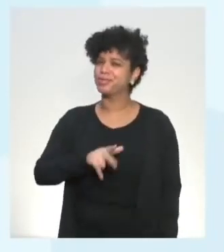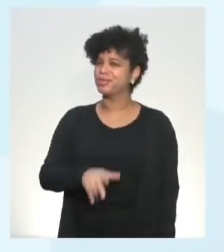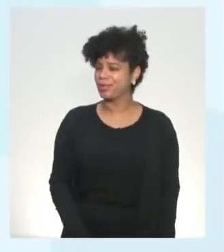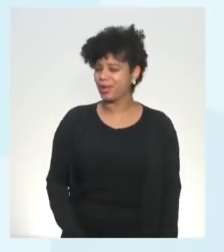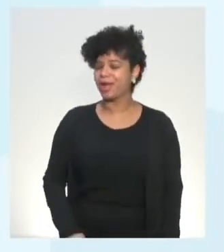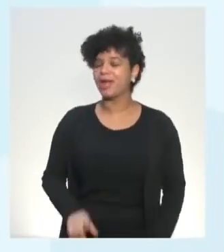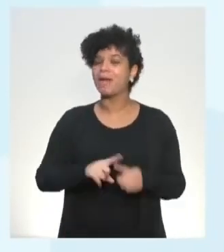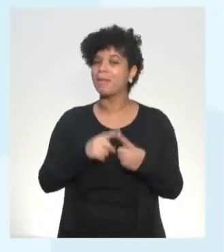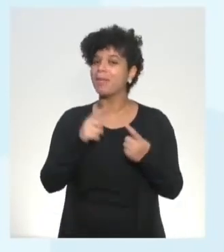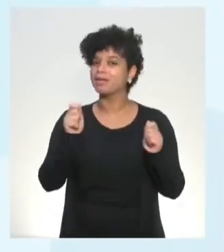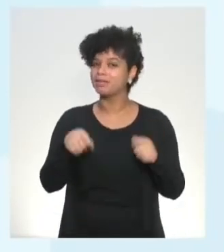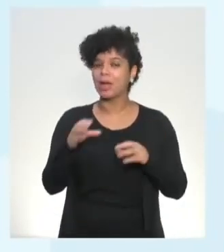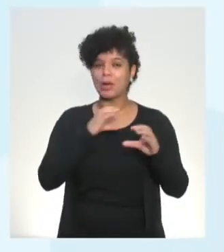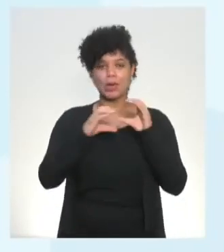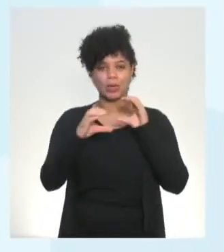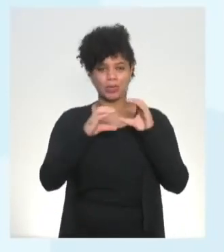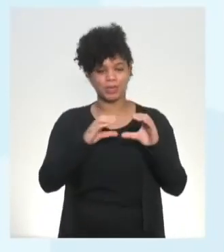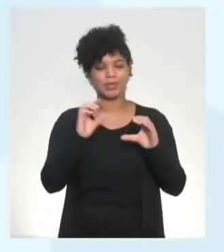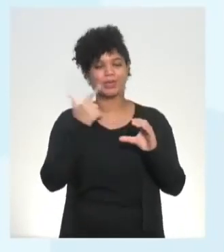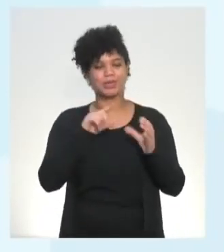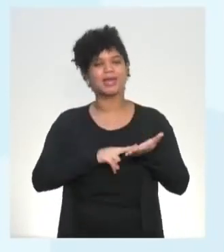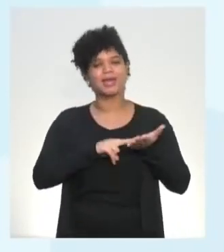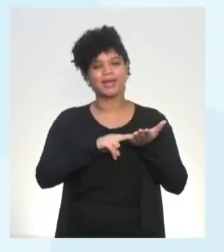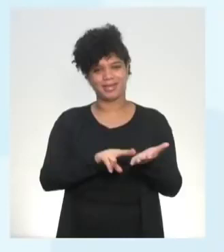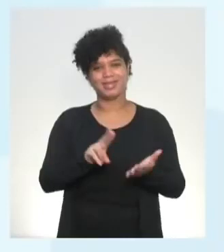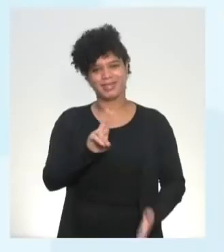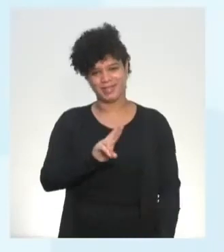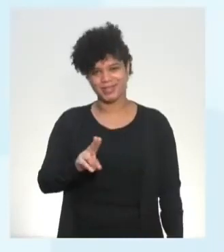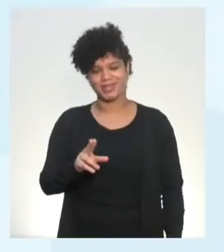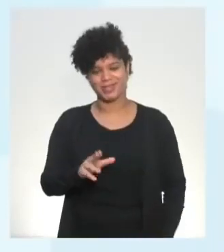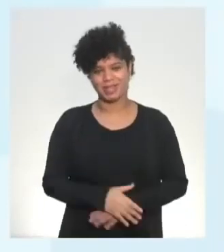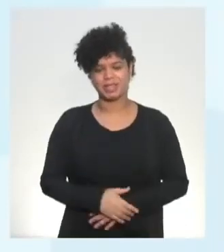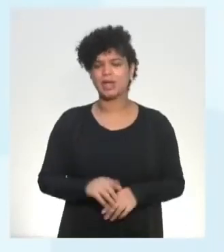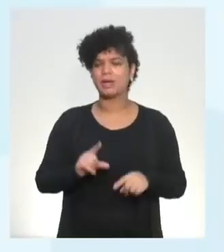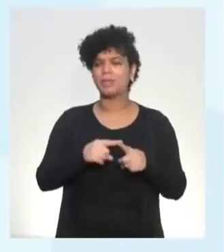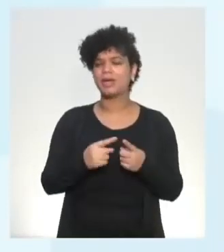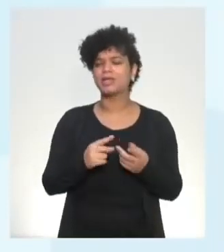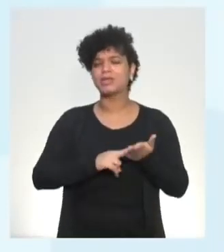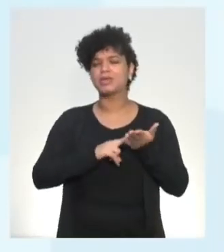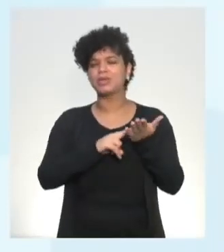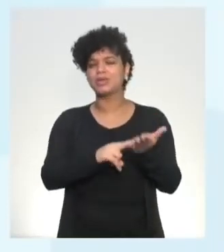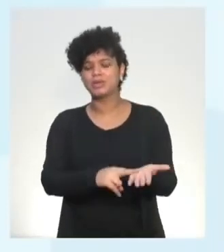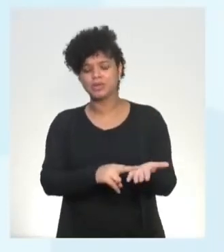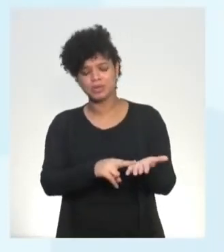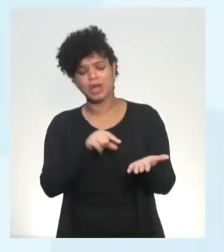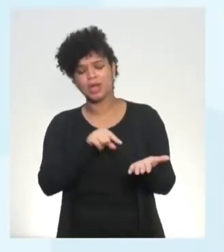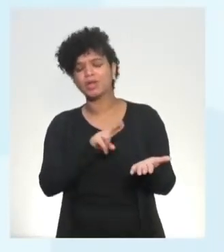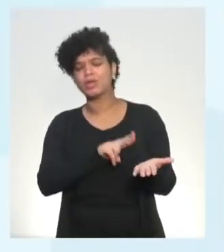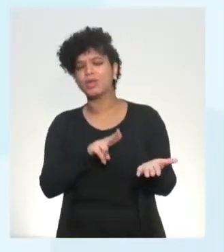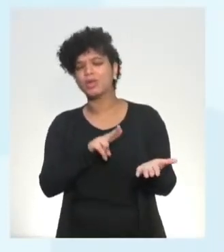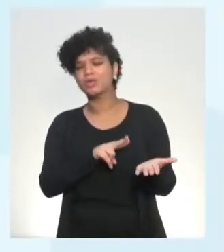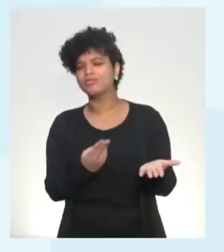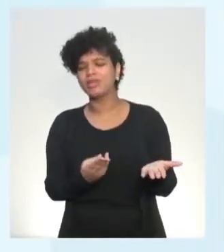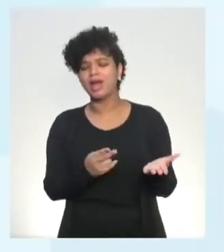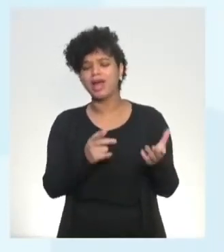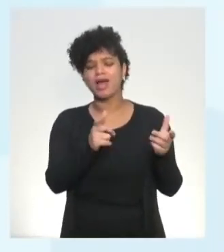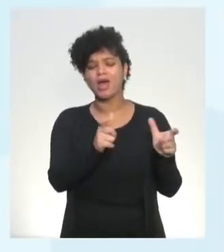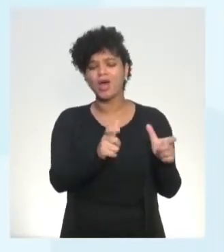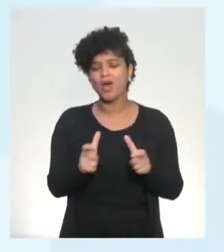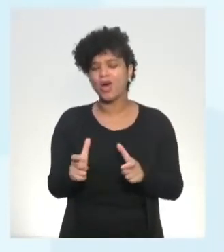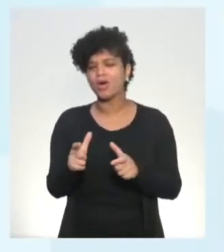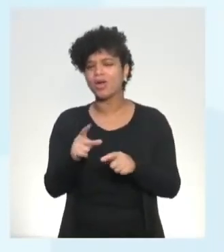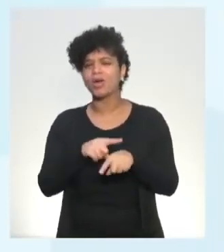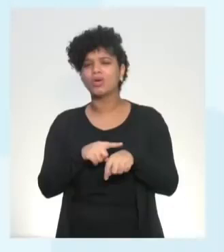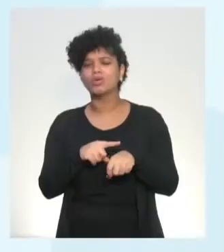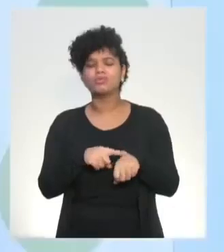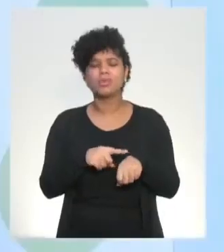canal comunicativo. Em quais situações podemos utilizar a carta para nos comunicarmos? Quais são as